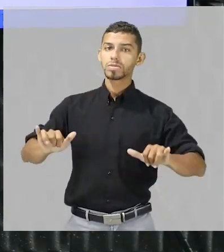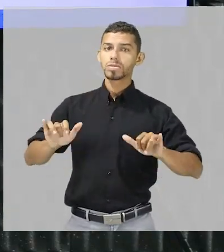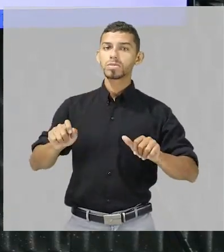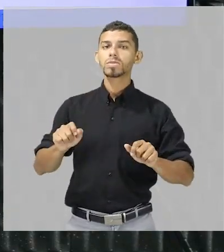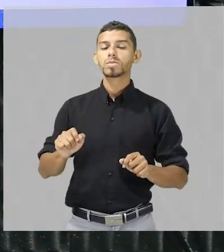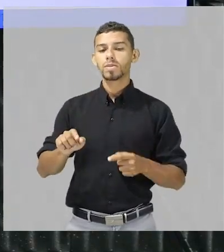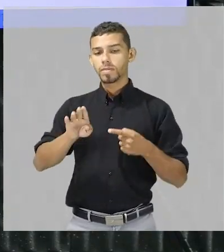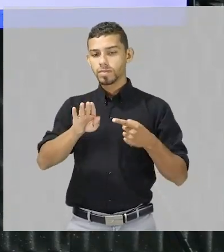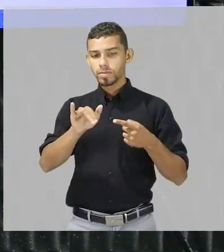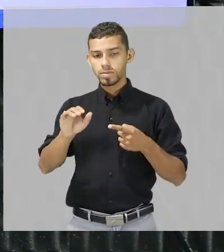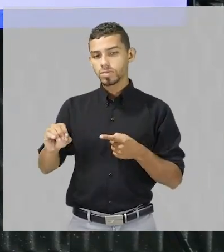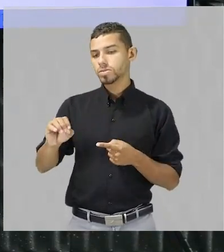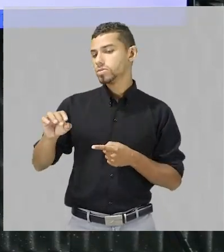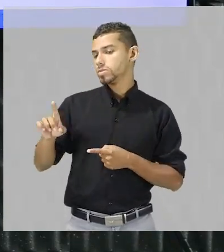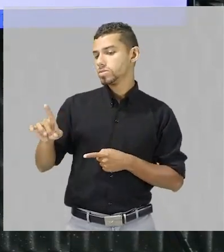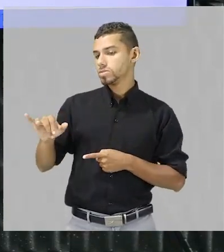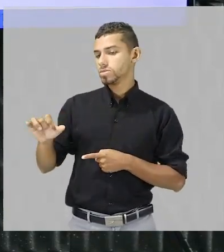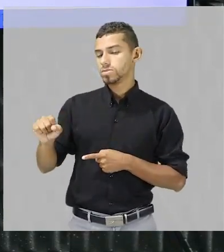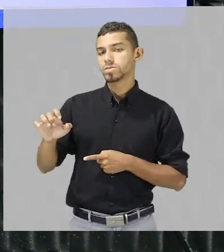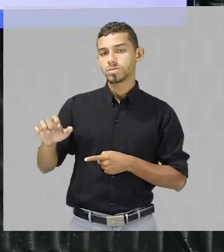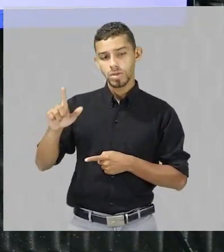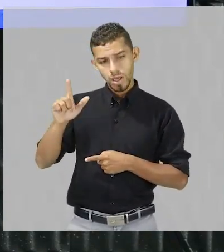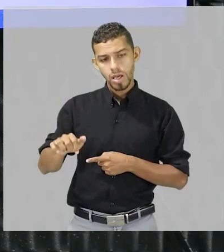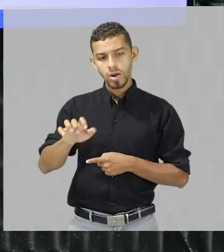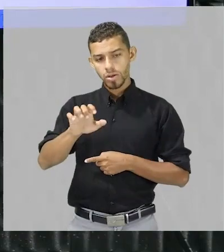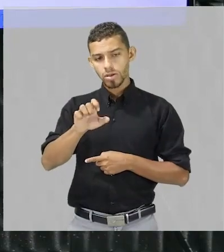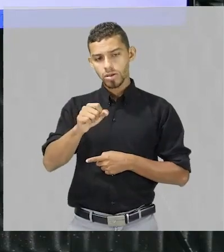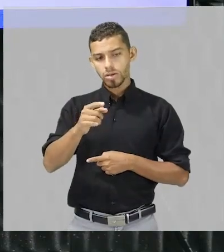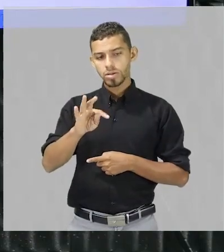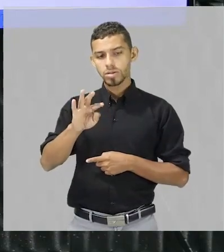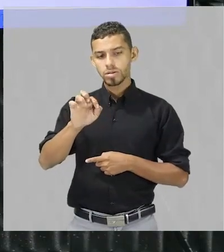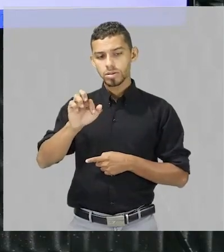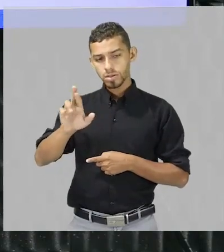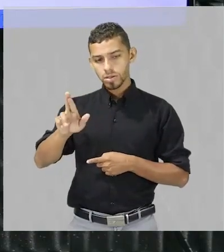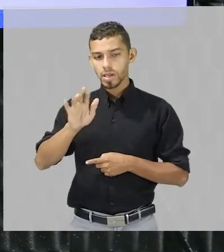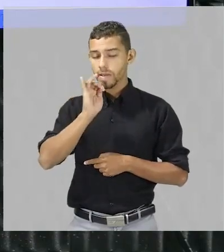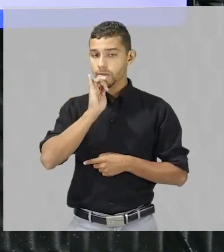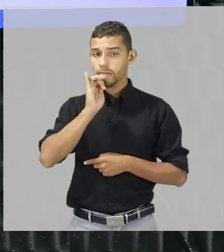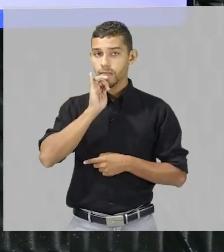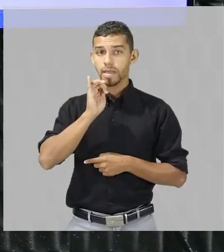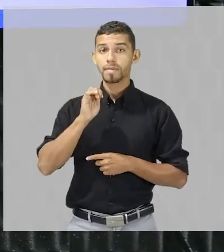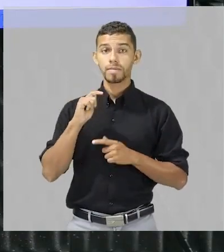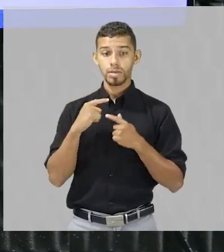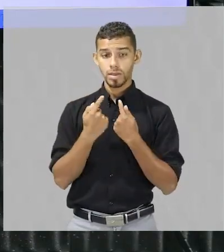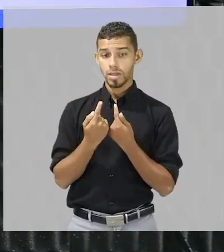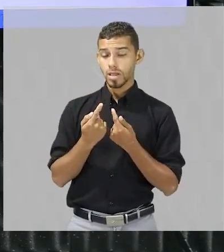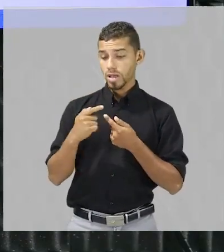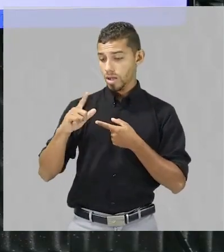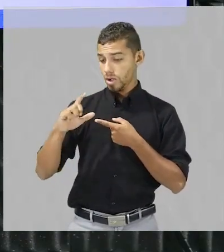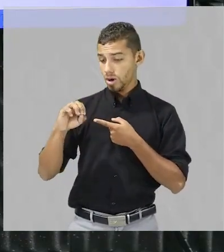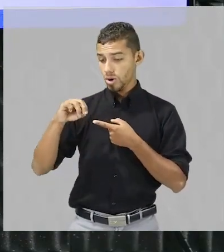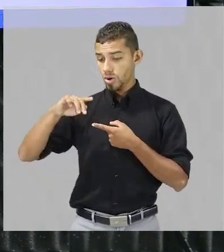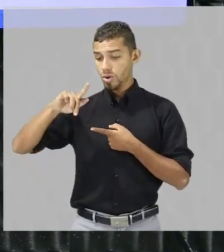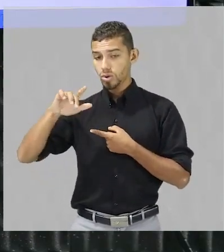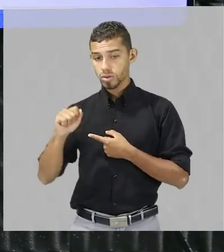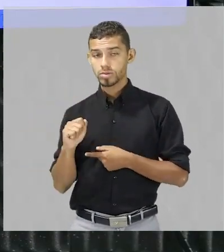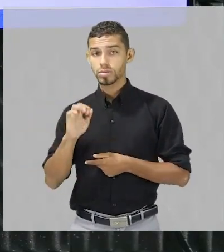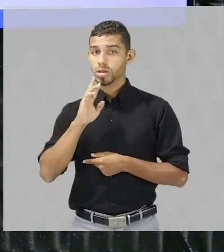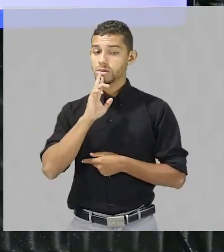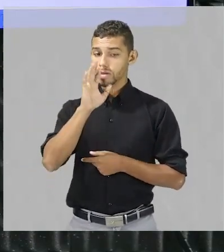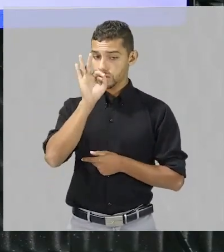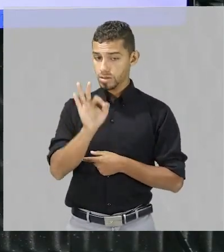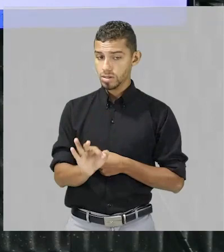um biodiesel é um éster de cadeia longa. Então, a alternativa correta,